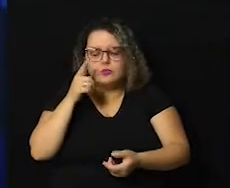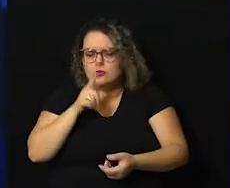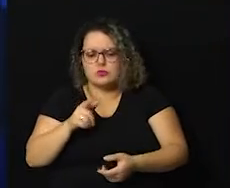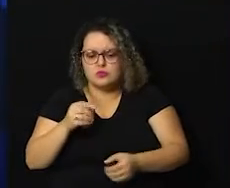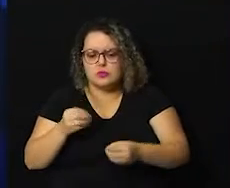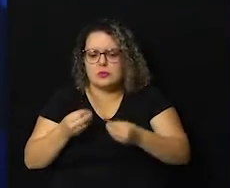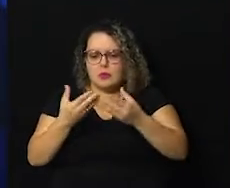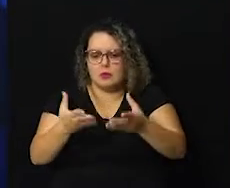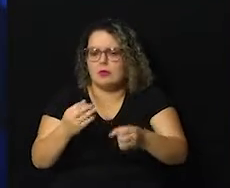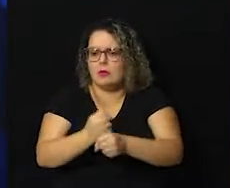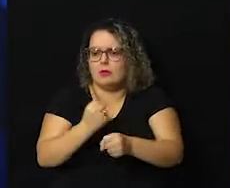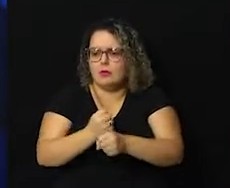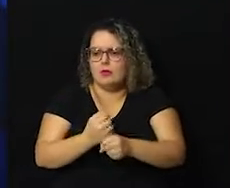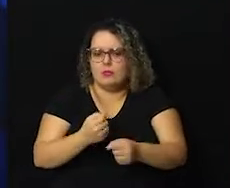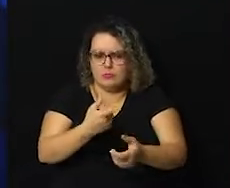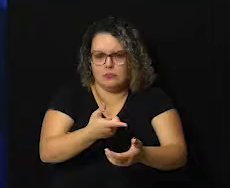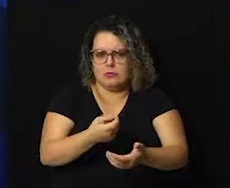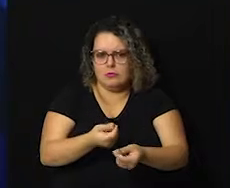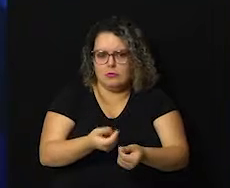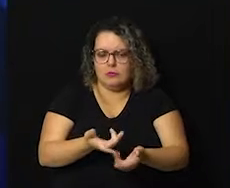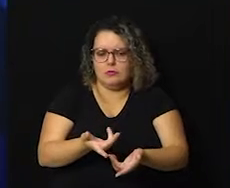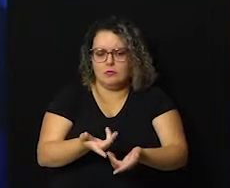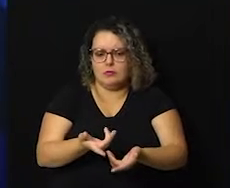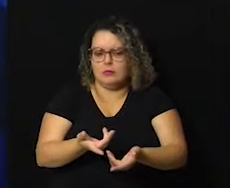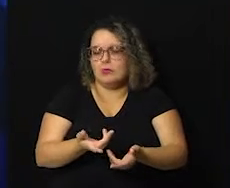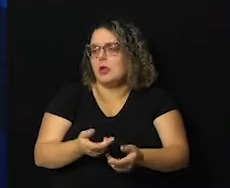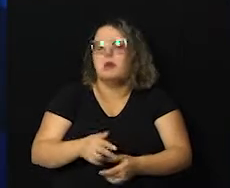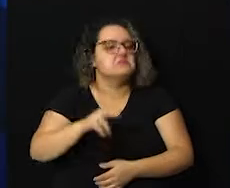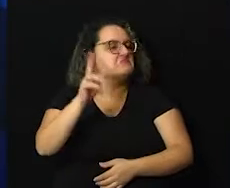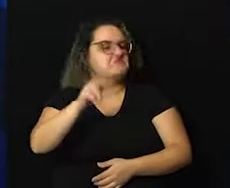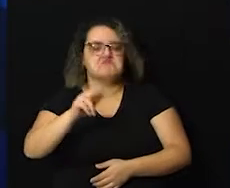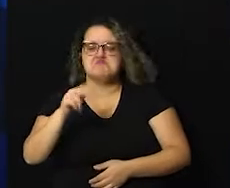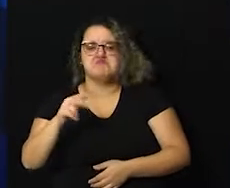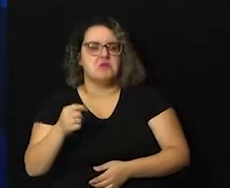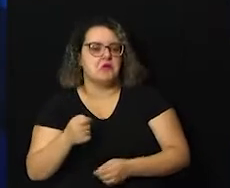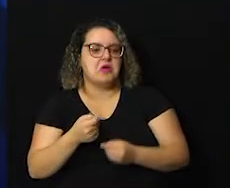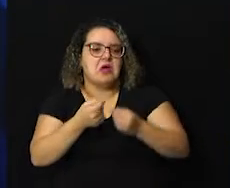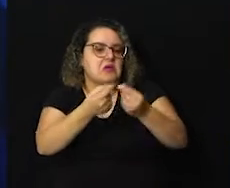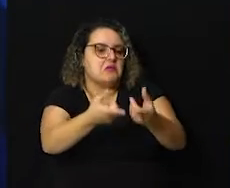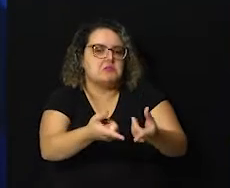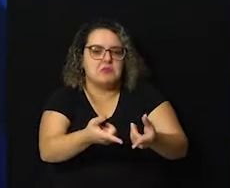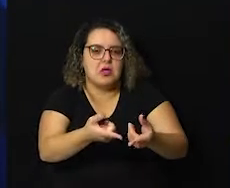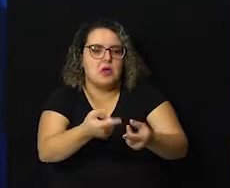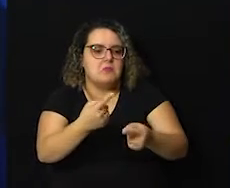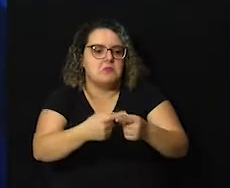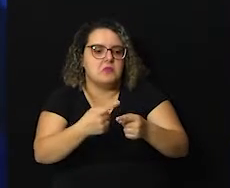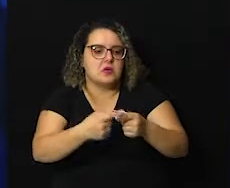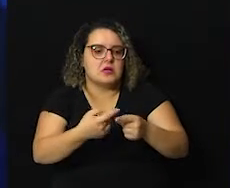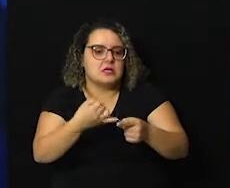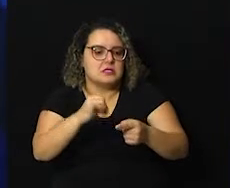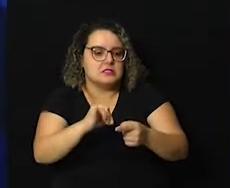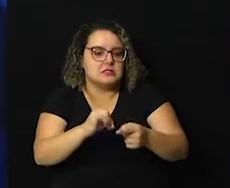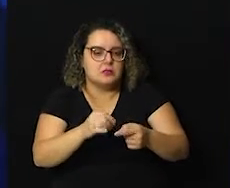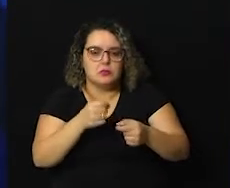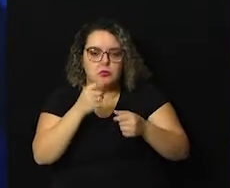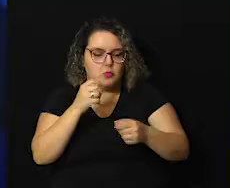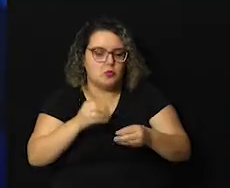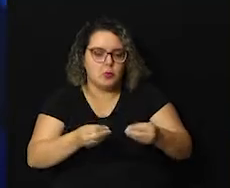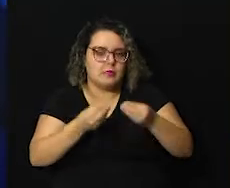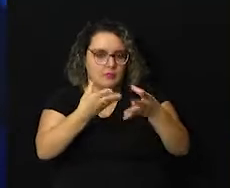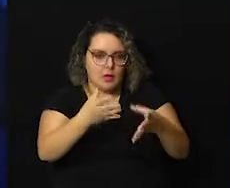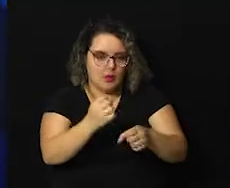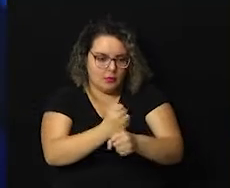devo ouvir obviamente que todos os meus prazos ele tem margem margem de segurança né obviamente